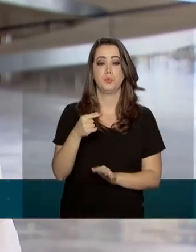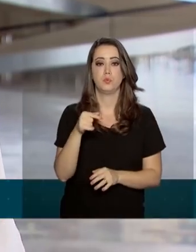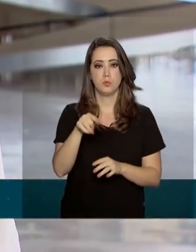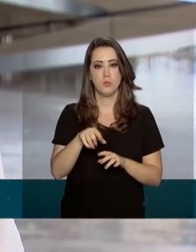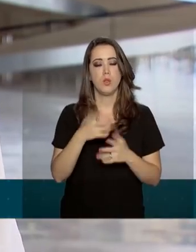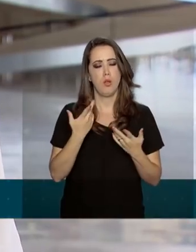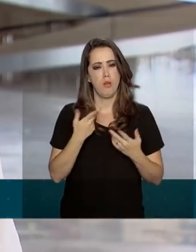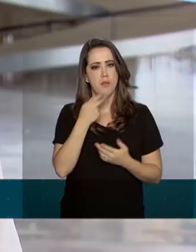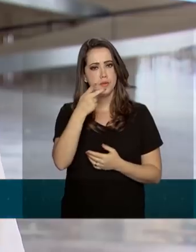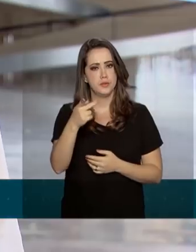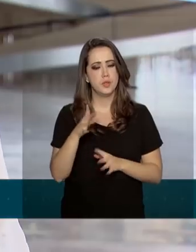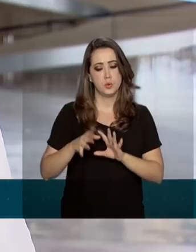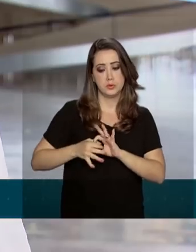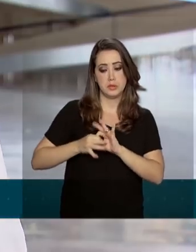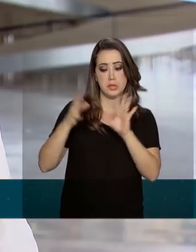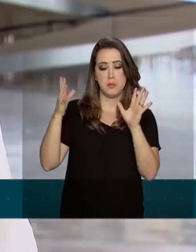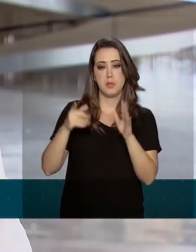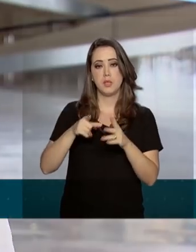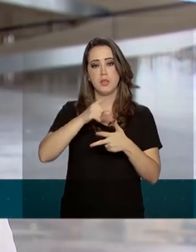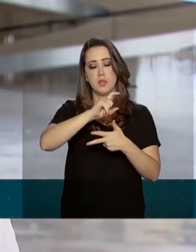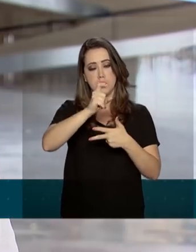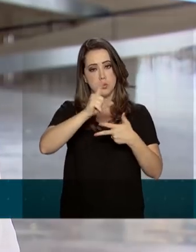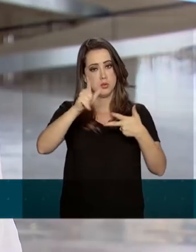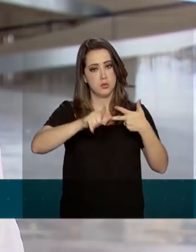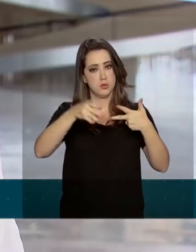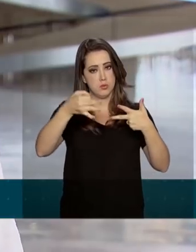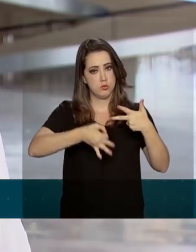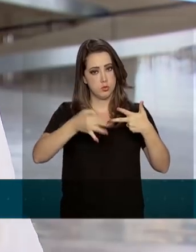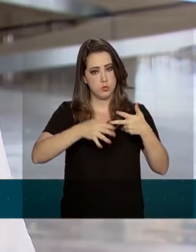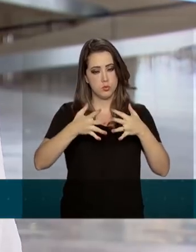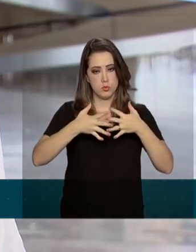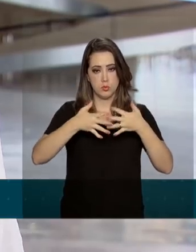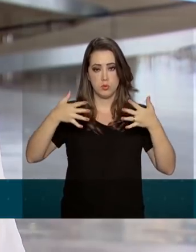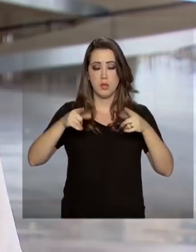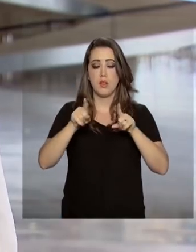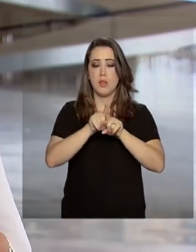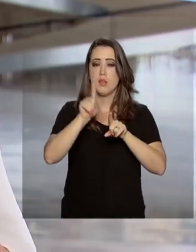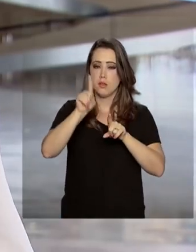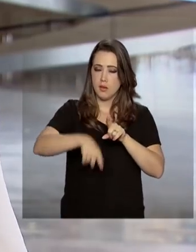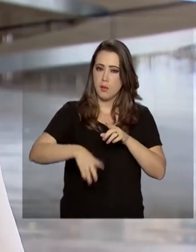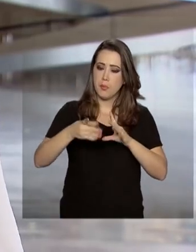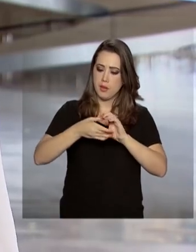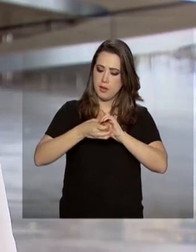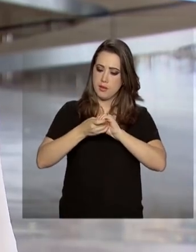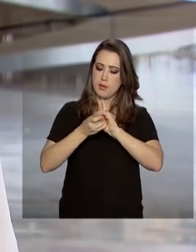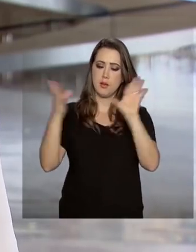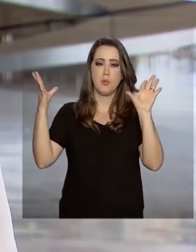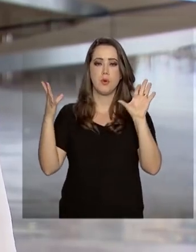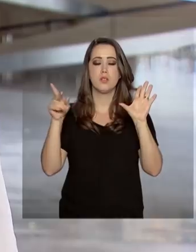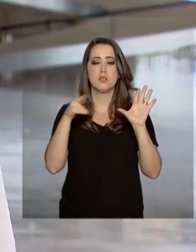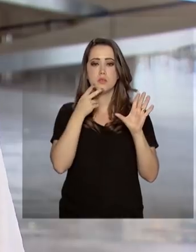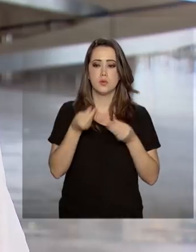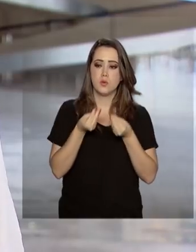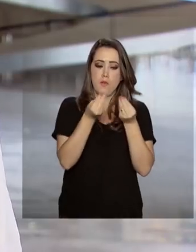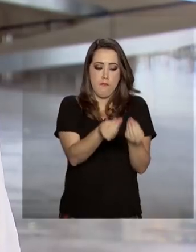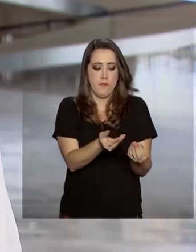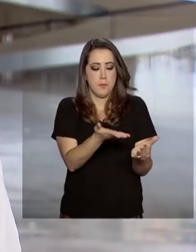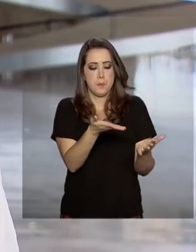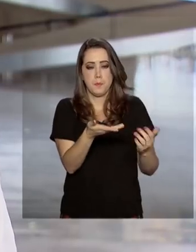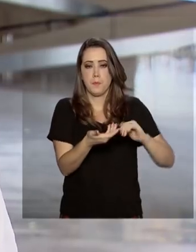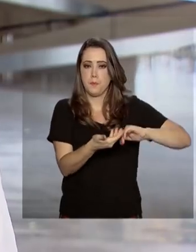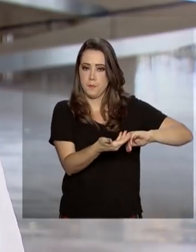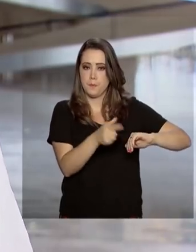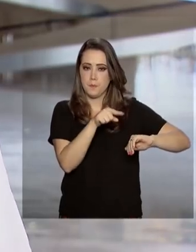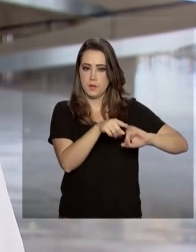Bolsonaro defendeu a independência dos poderes da República e a democracia. Disse que deve enviar ao Congresso Nacional nos próximos dias